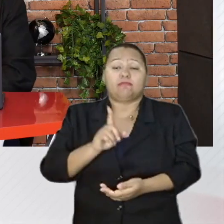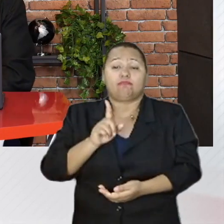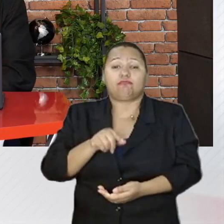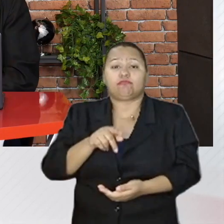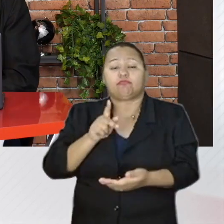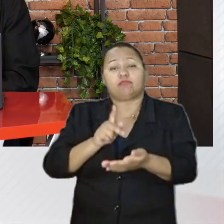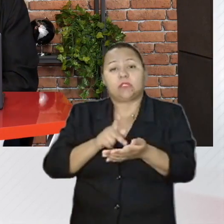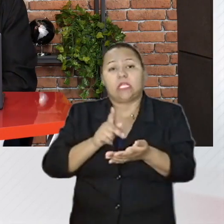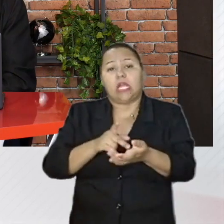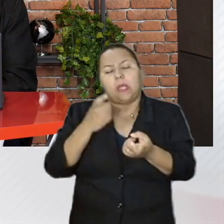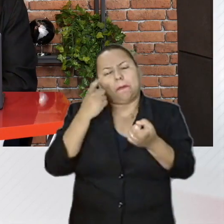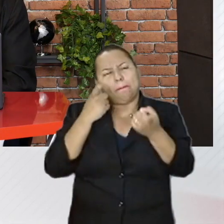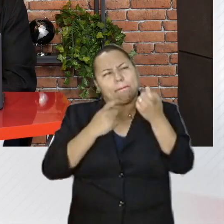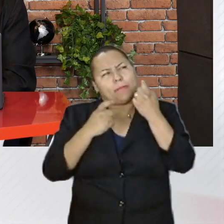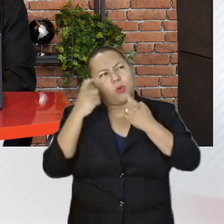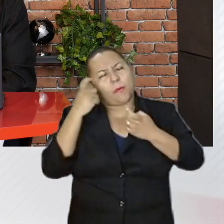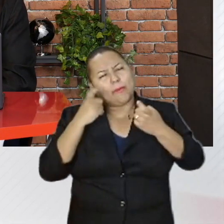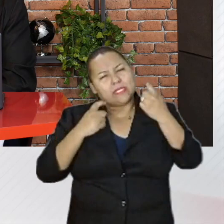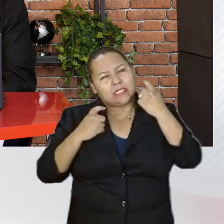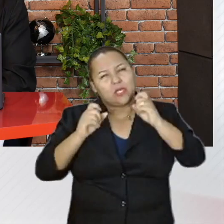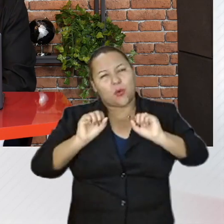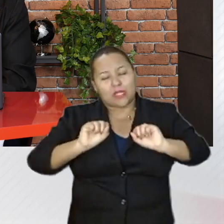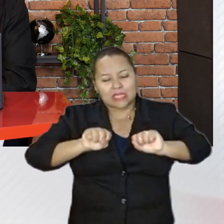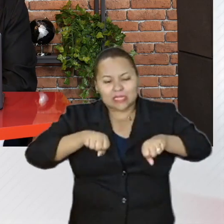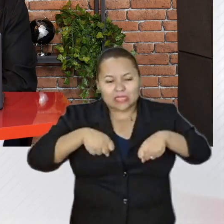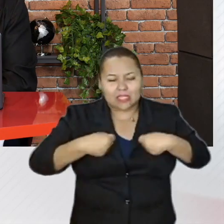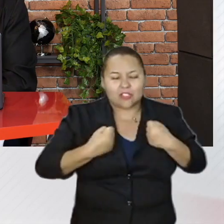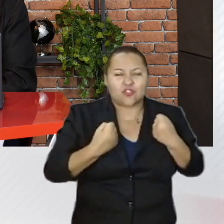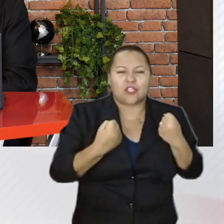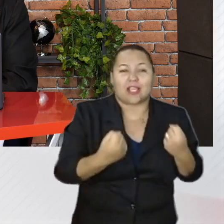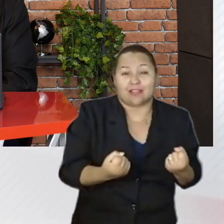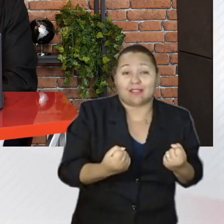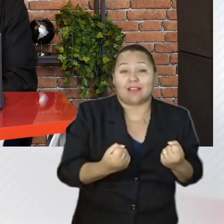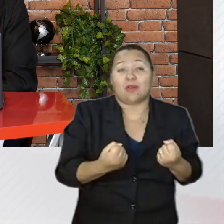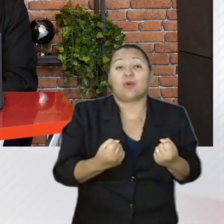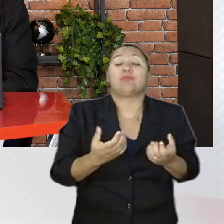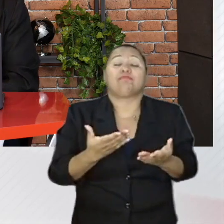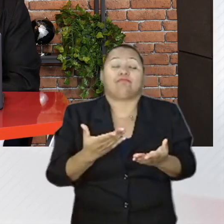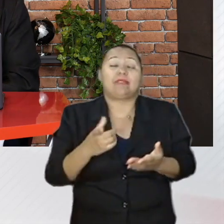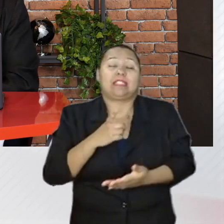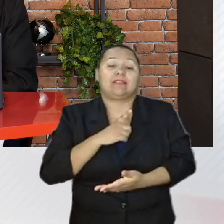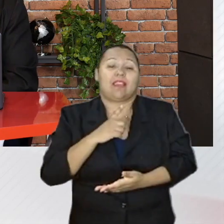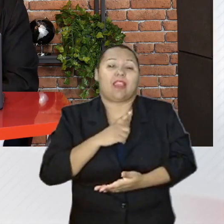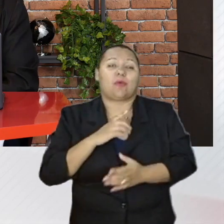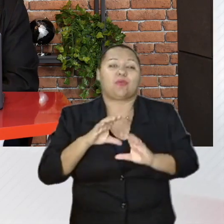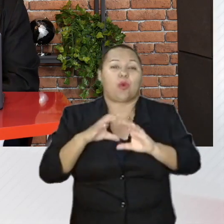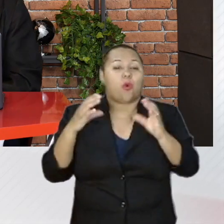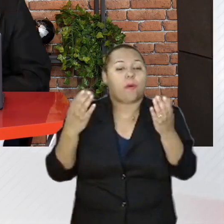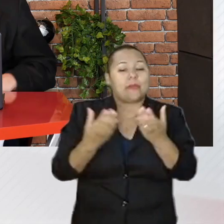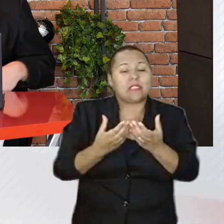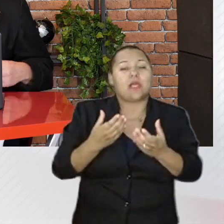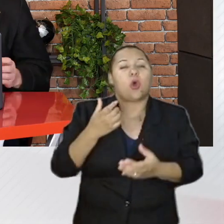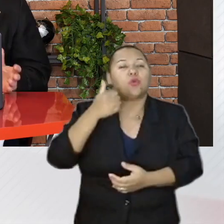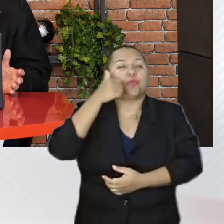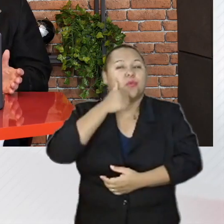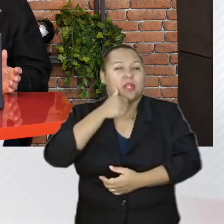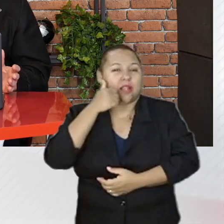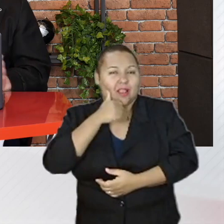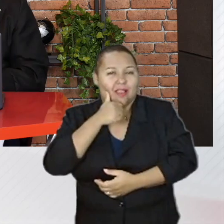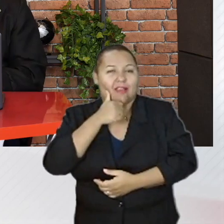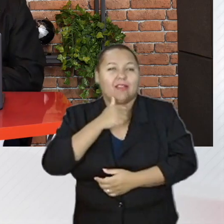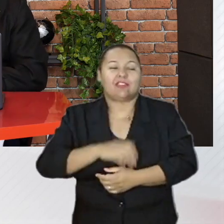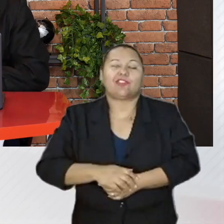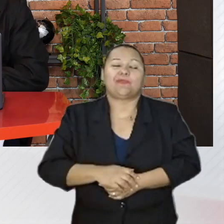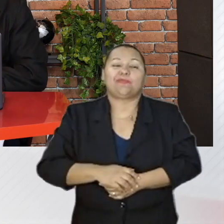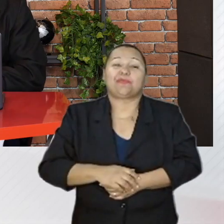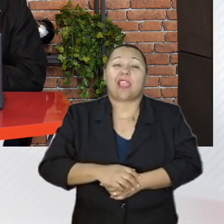uma dedicação que a partir lá da Comissão de Mulheres, ou a plenária das mulheres, as mulheres articulada,